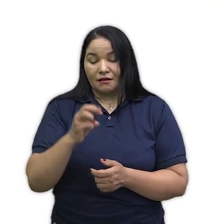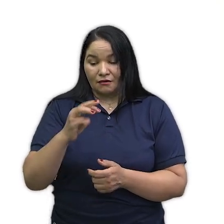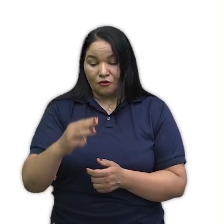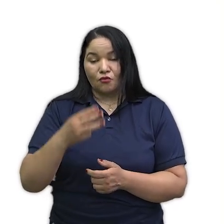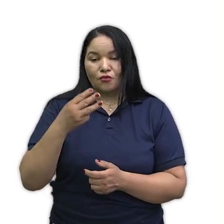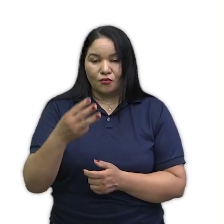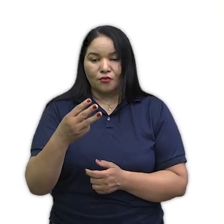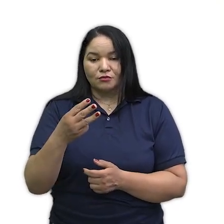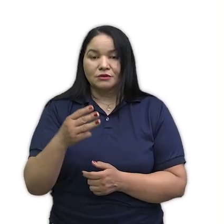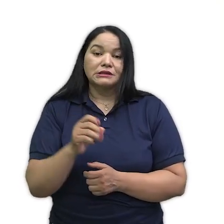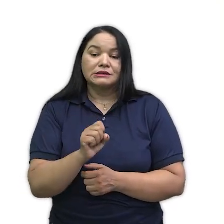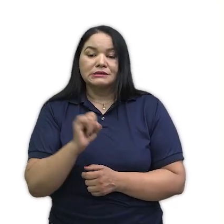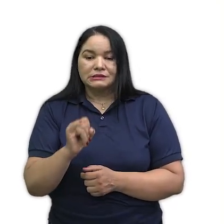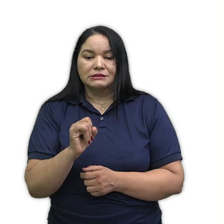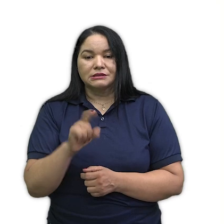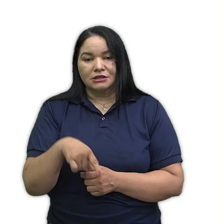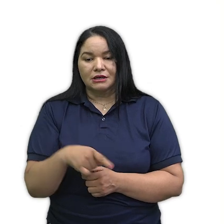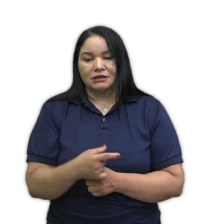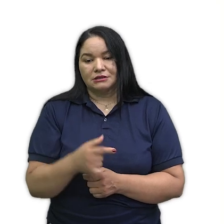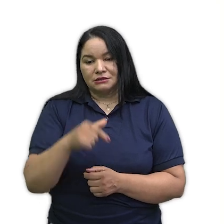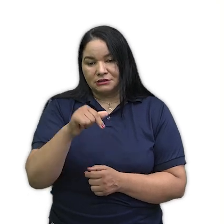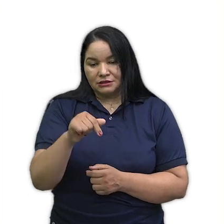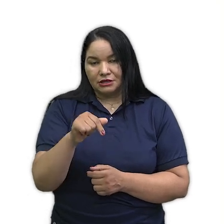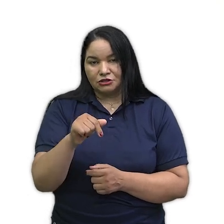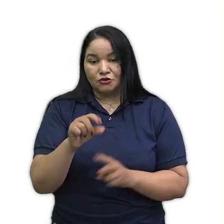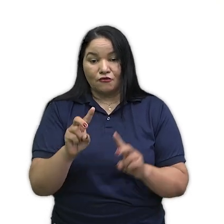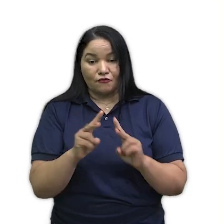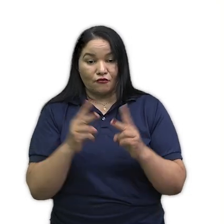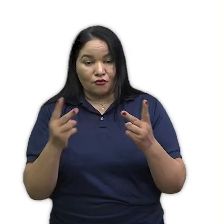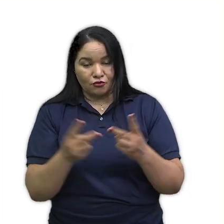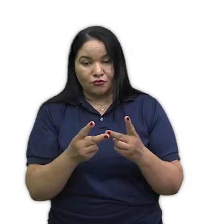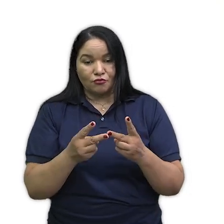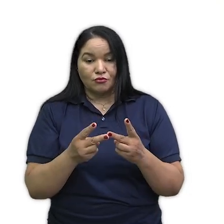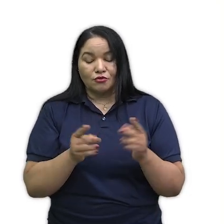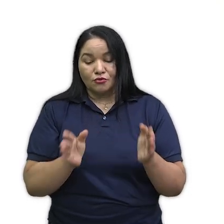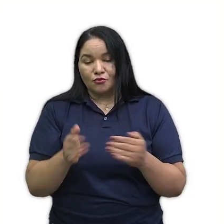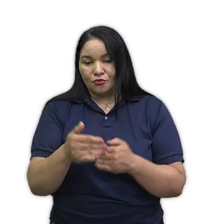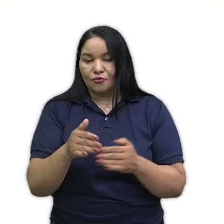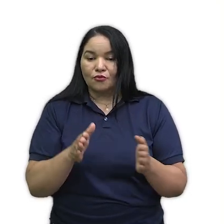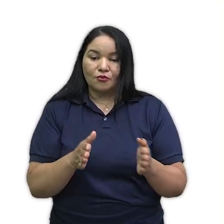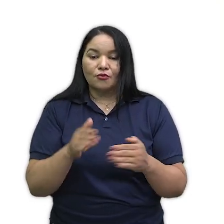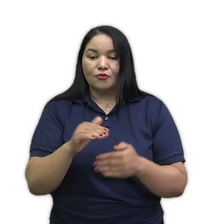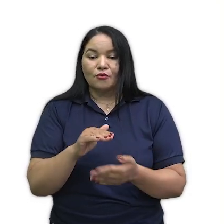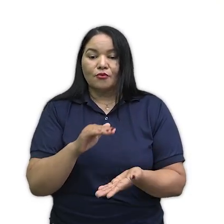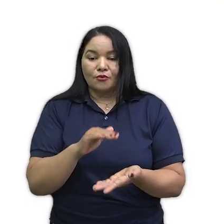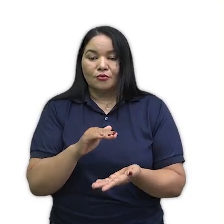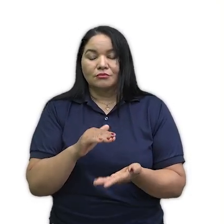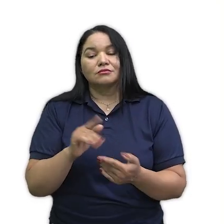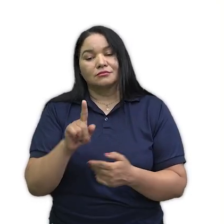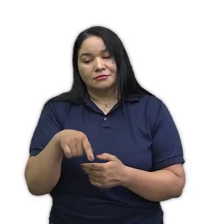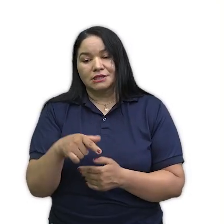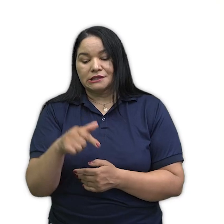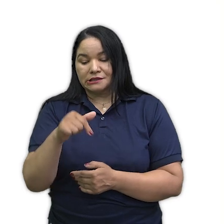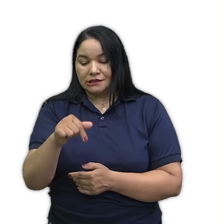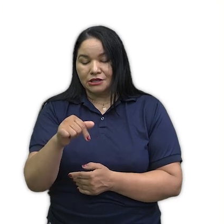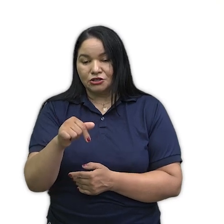cubo. Se essa aresta é 7, o volume de um cubo, então, vai ser 7 ao